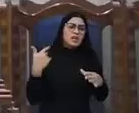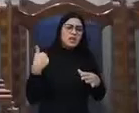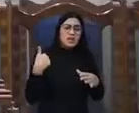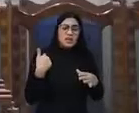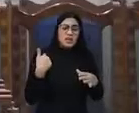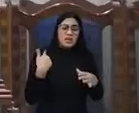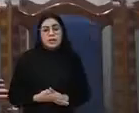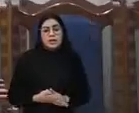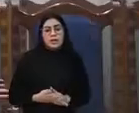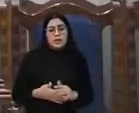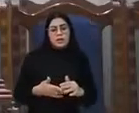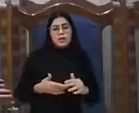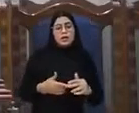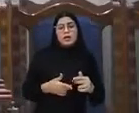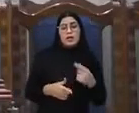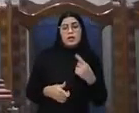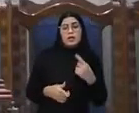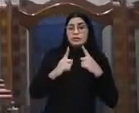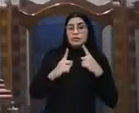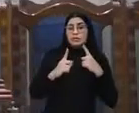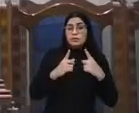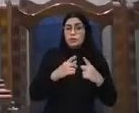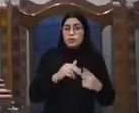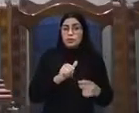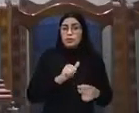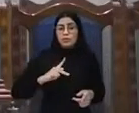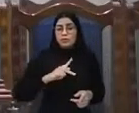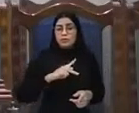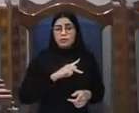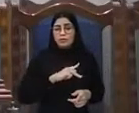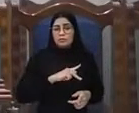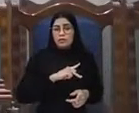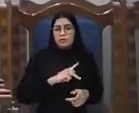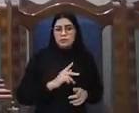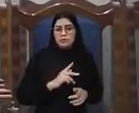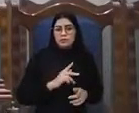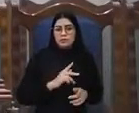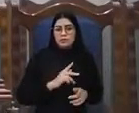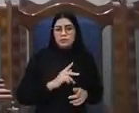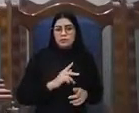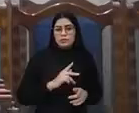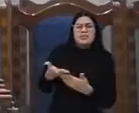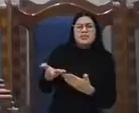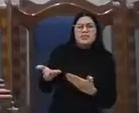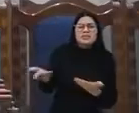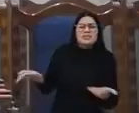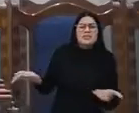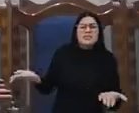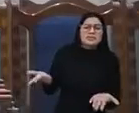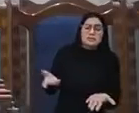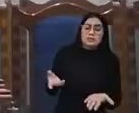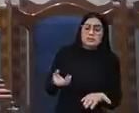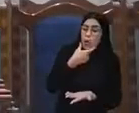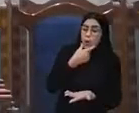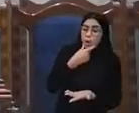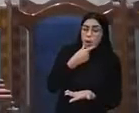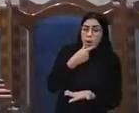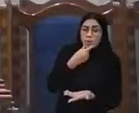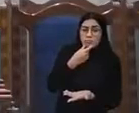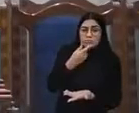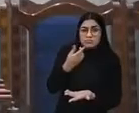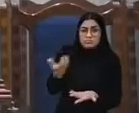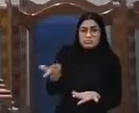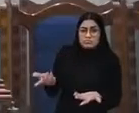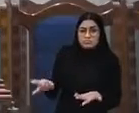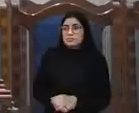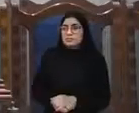Paulo. O que quer dizer esse paroleiro? Parece que é pregador de deuses estranhos.